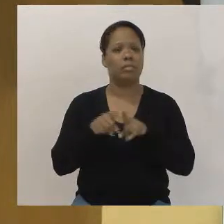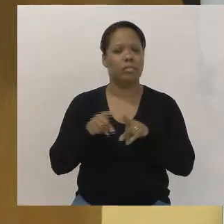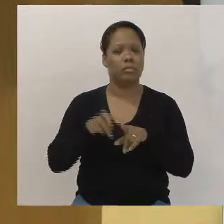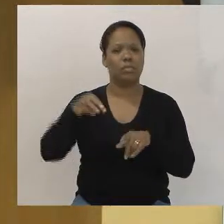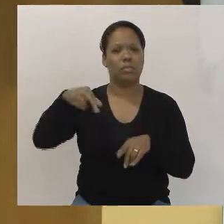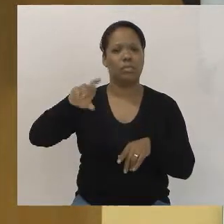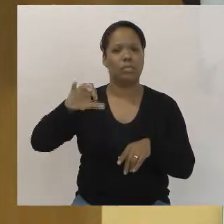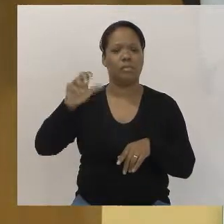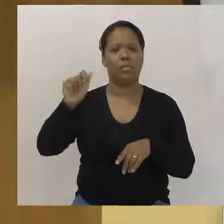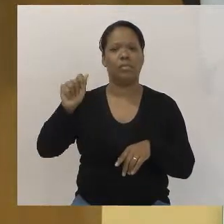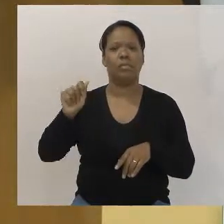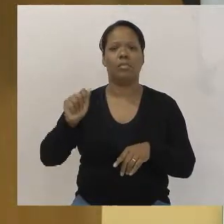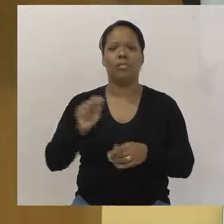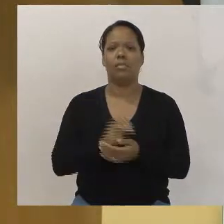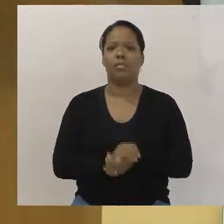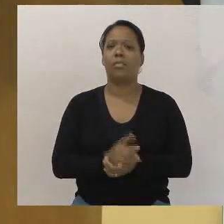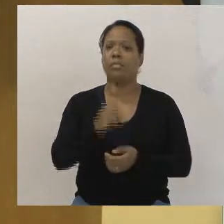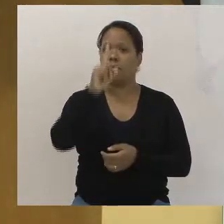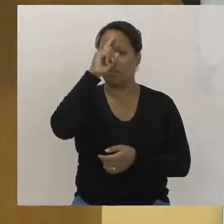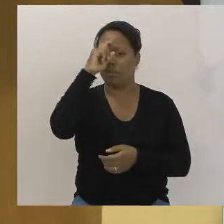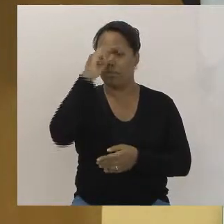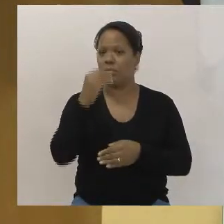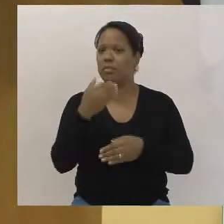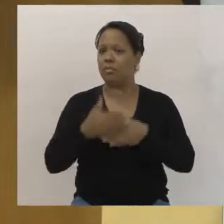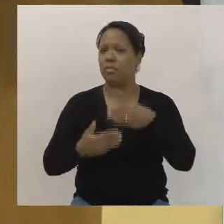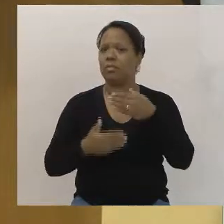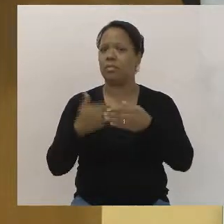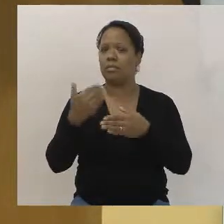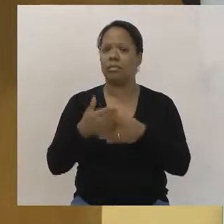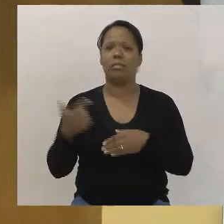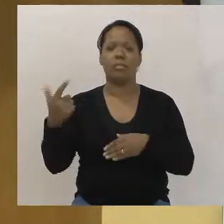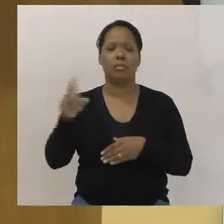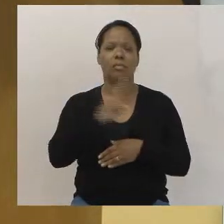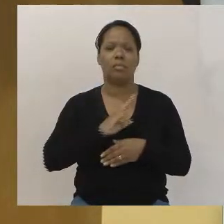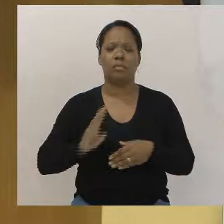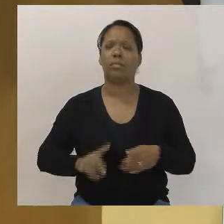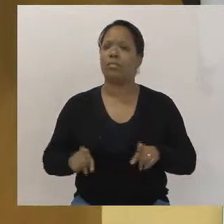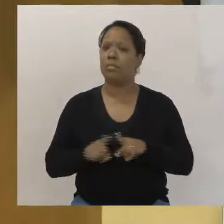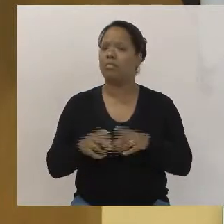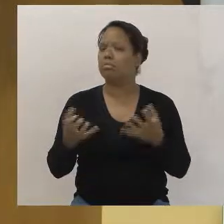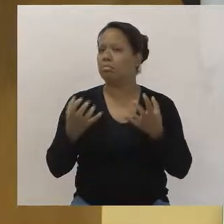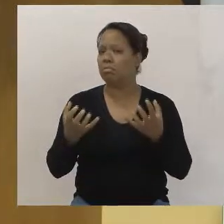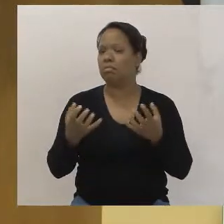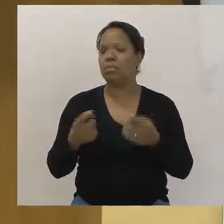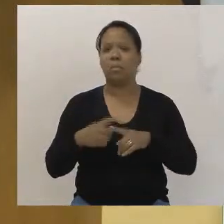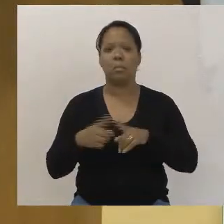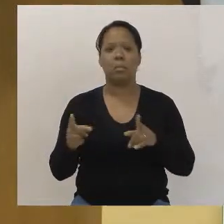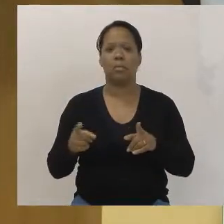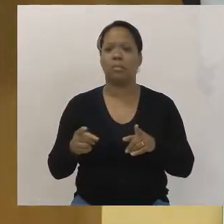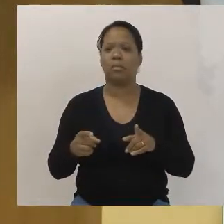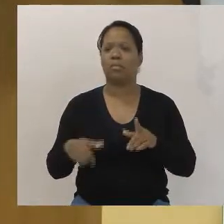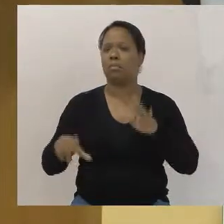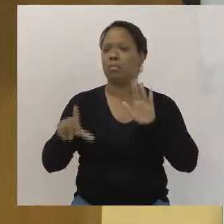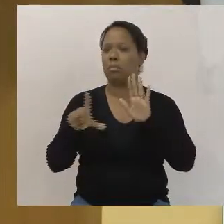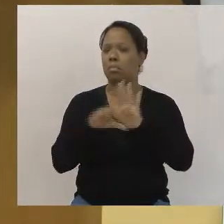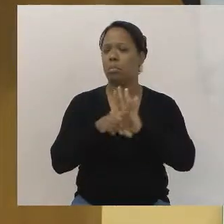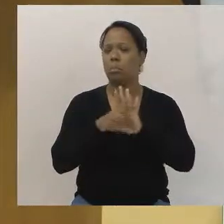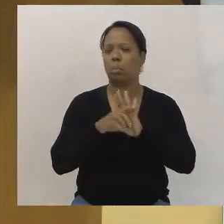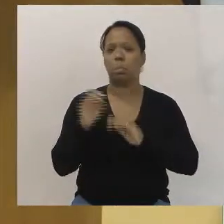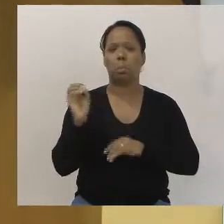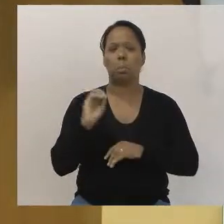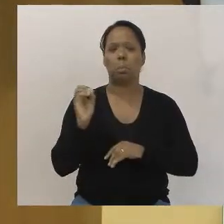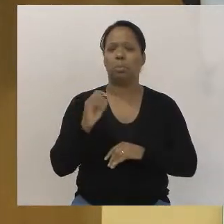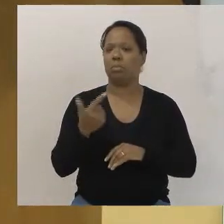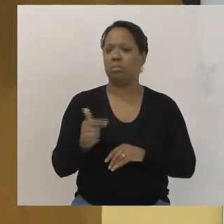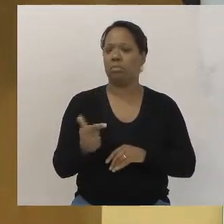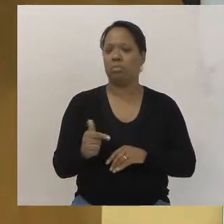luta para que o pronto socorro seja construída assim como os demais vereadores e não está na lei orçamentária a construção